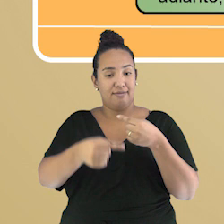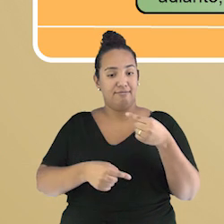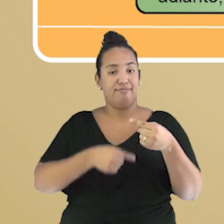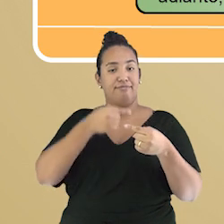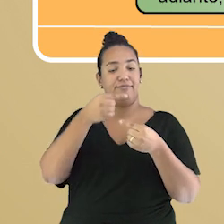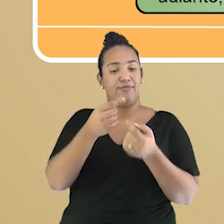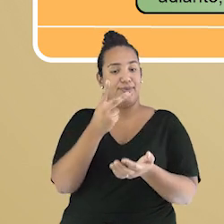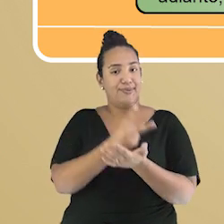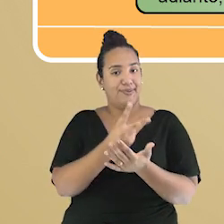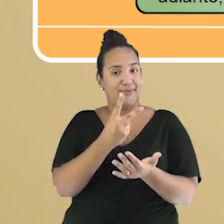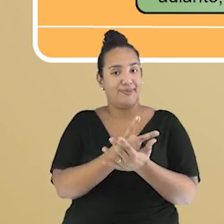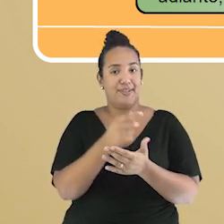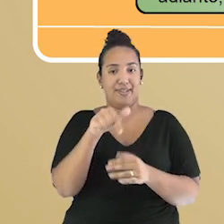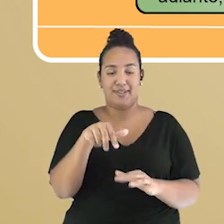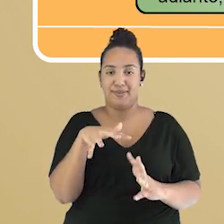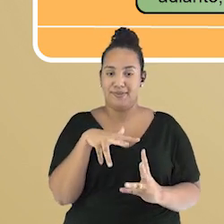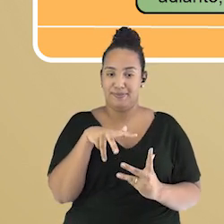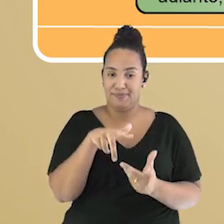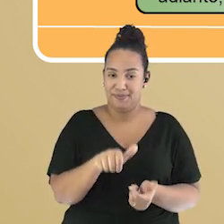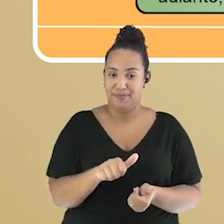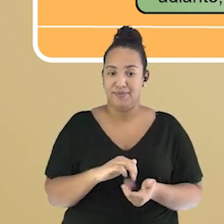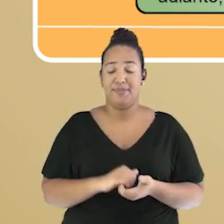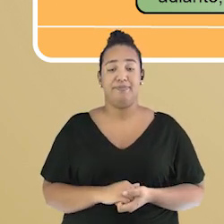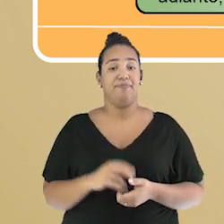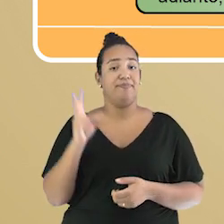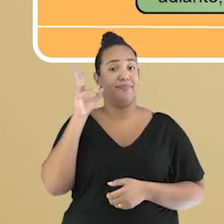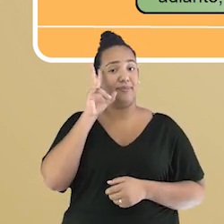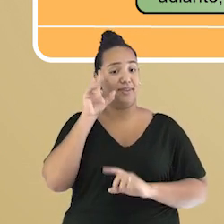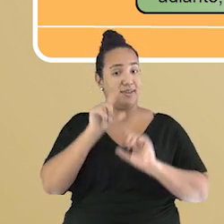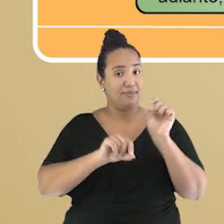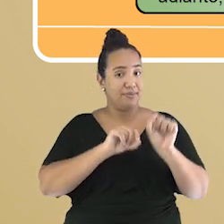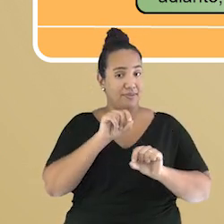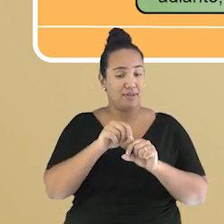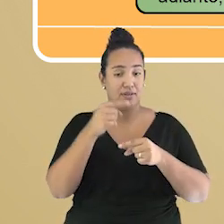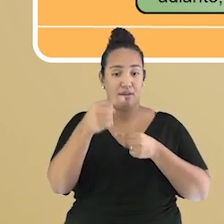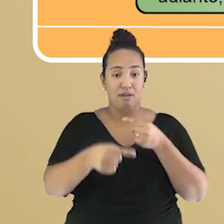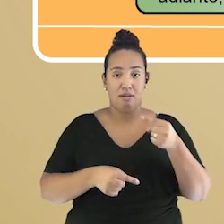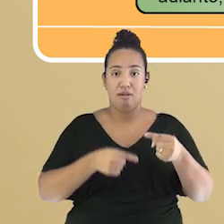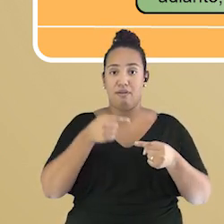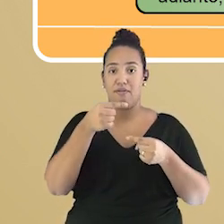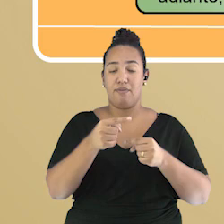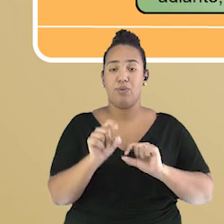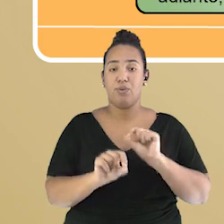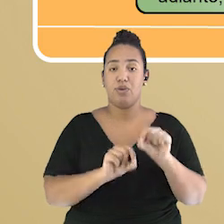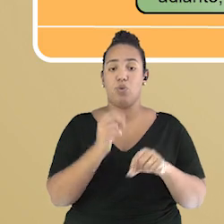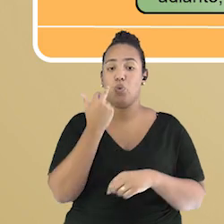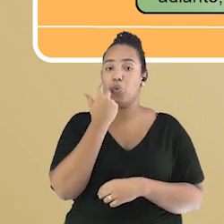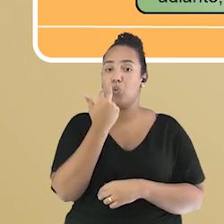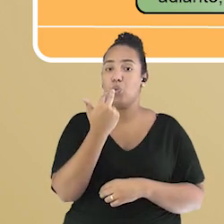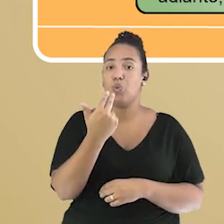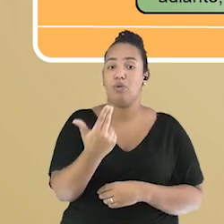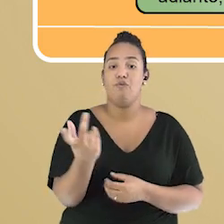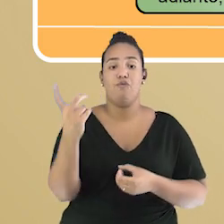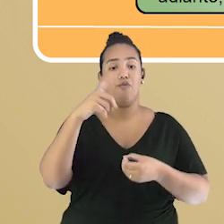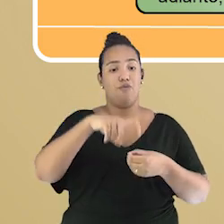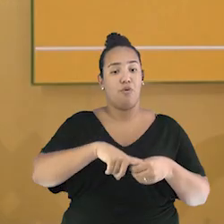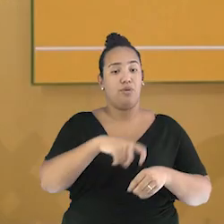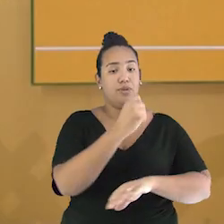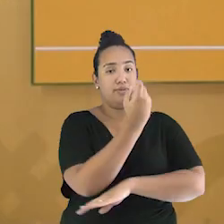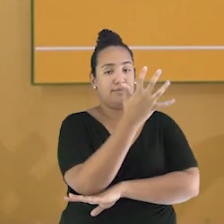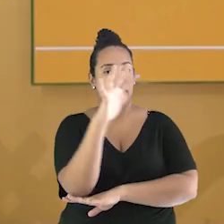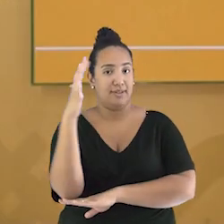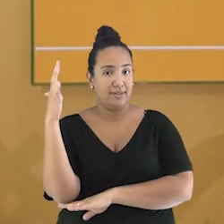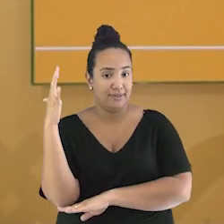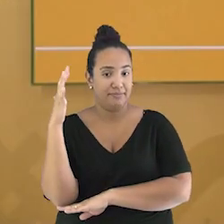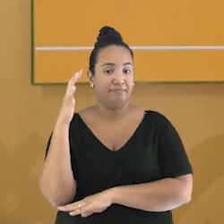vida em nosso mundo. Lembrando que assim, nesse ciclo, devolvemos os nutrientes para a natureza.